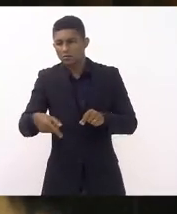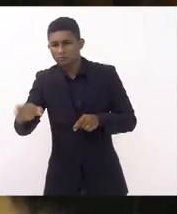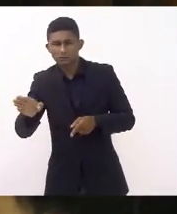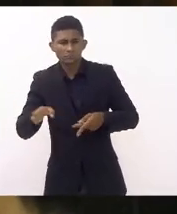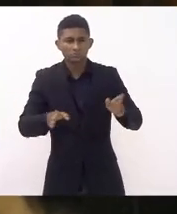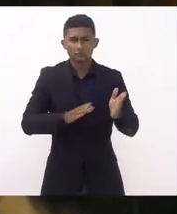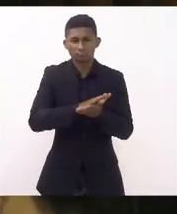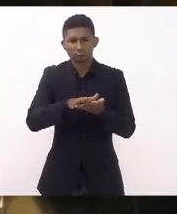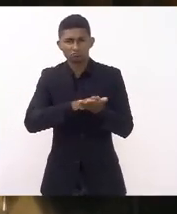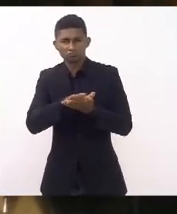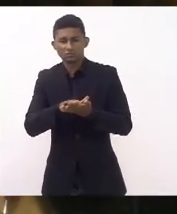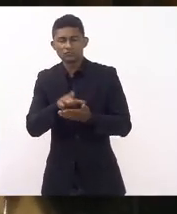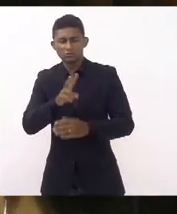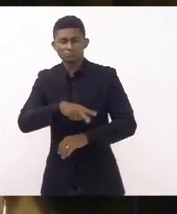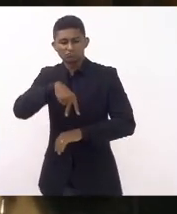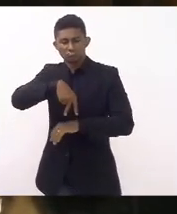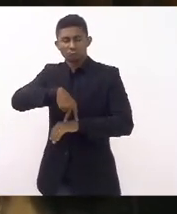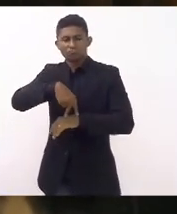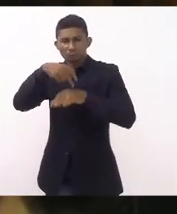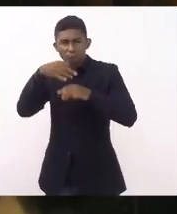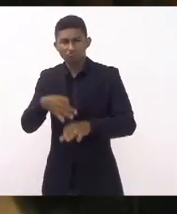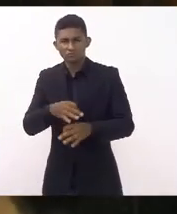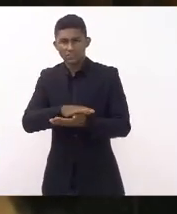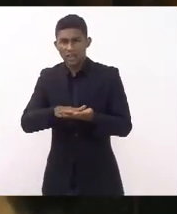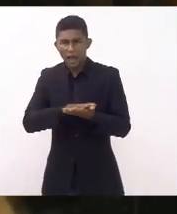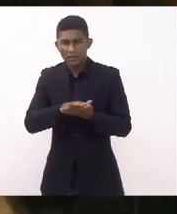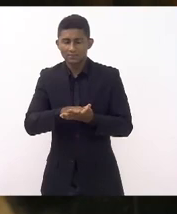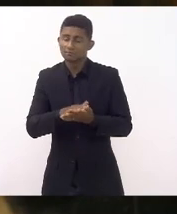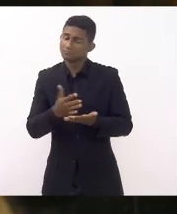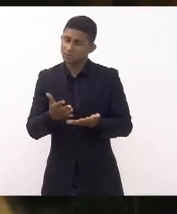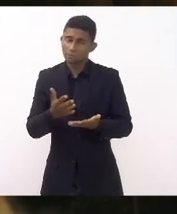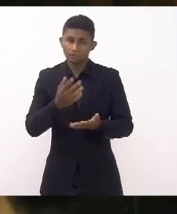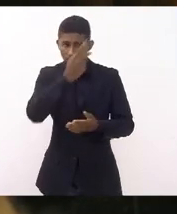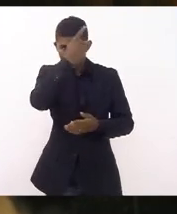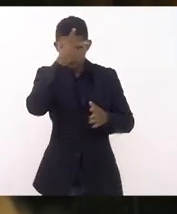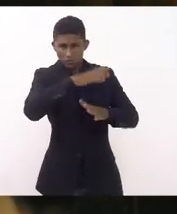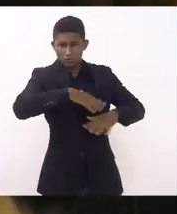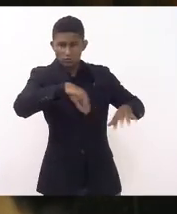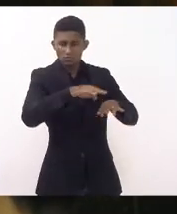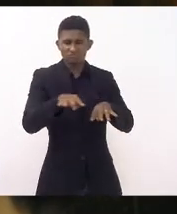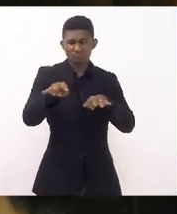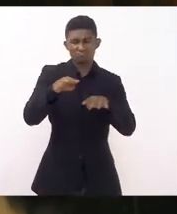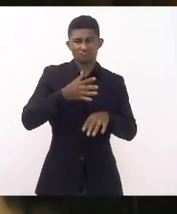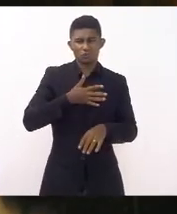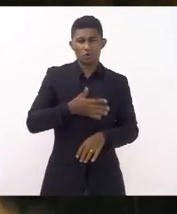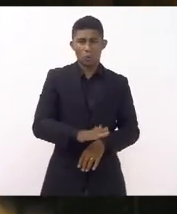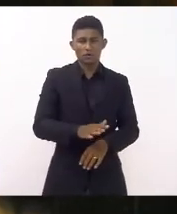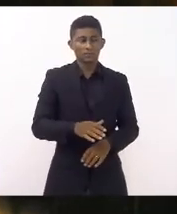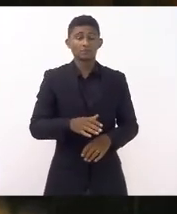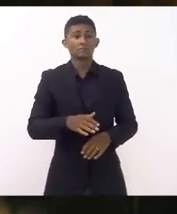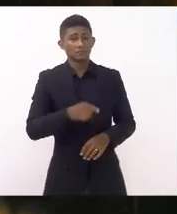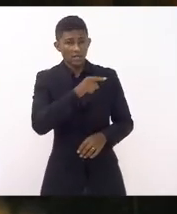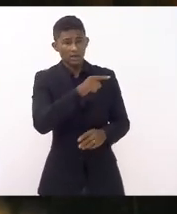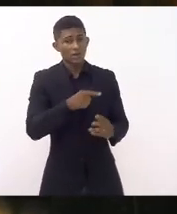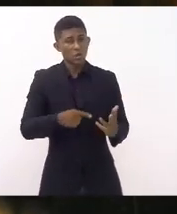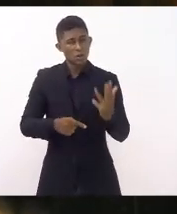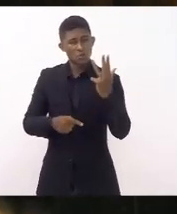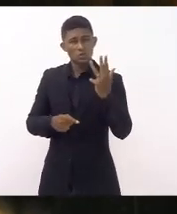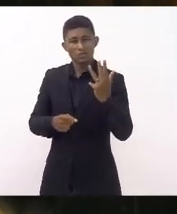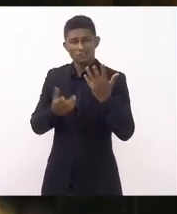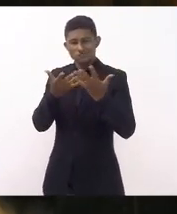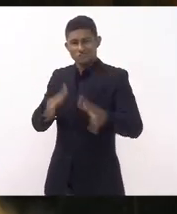não tem um posicionamento, ela não agrada a ninguém. Se bobear, nem o Lula quer